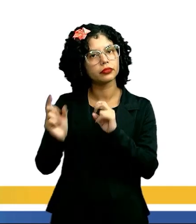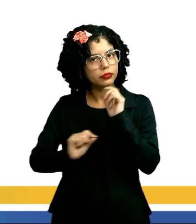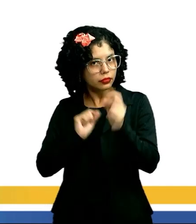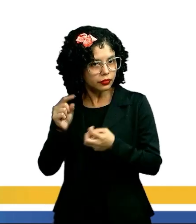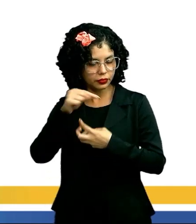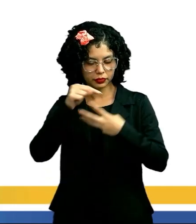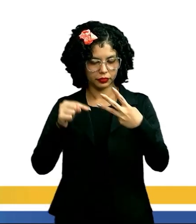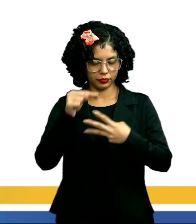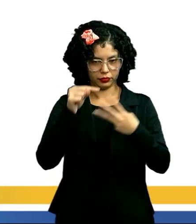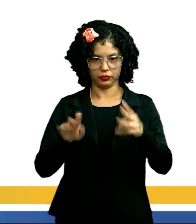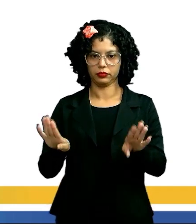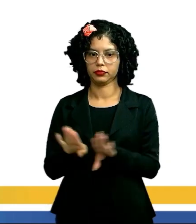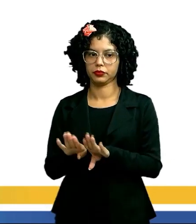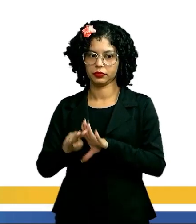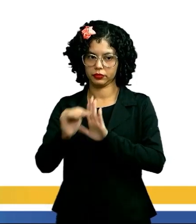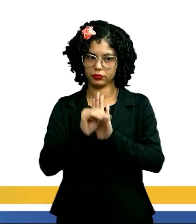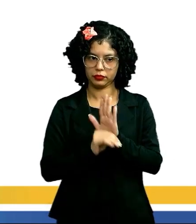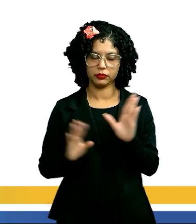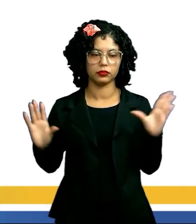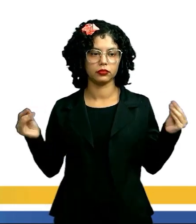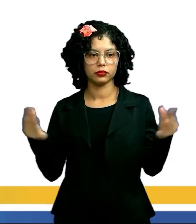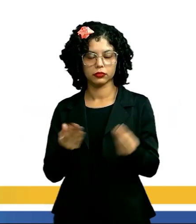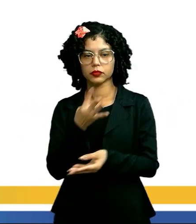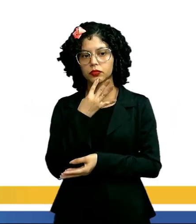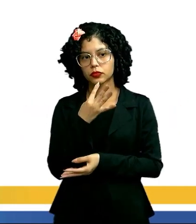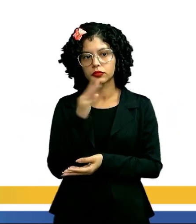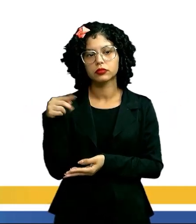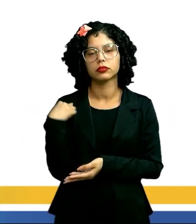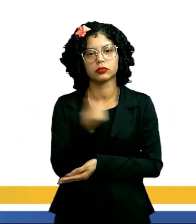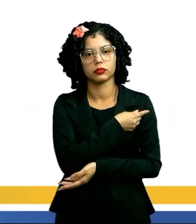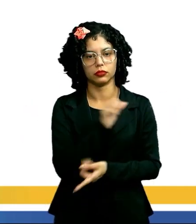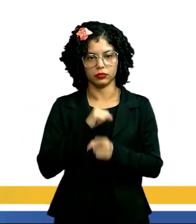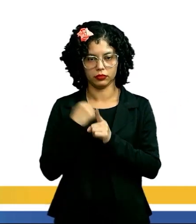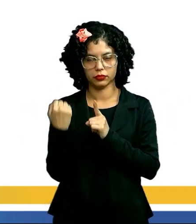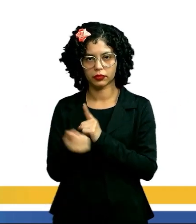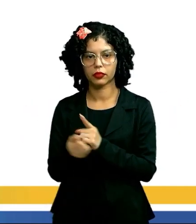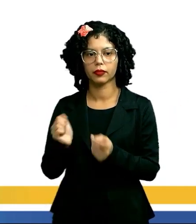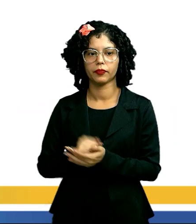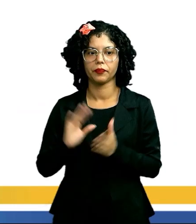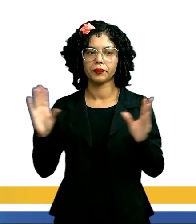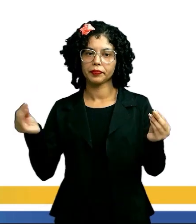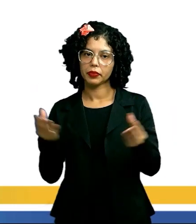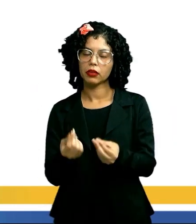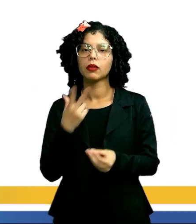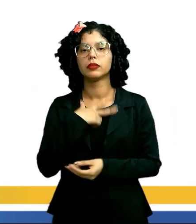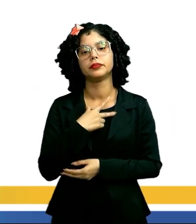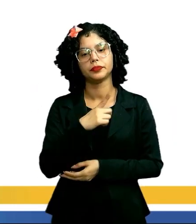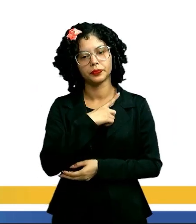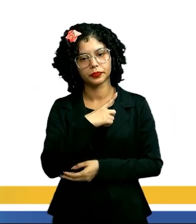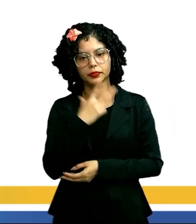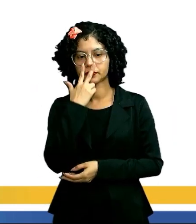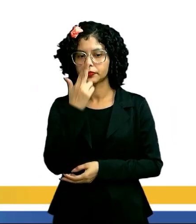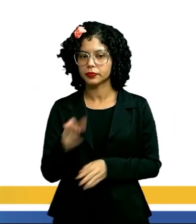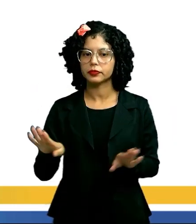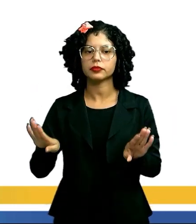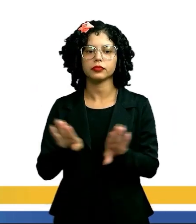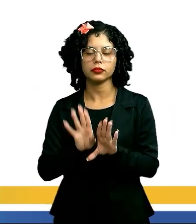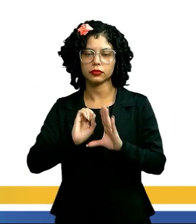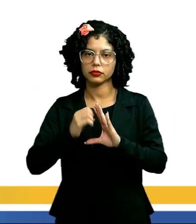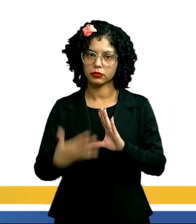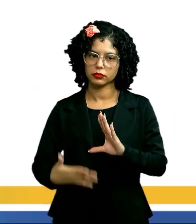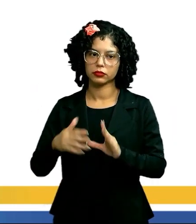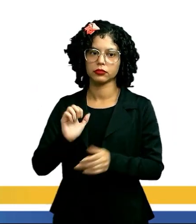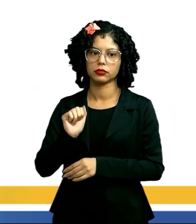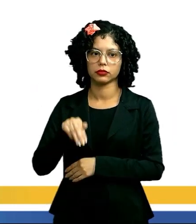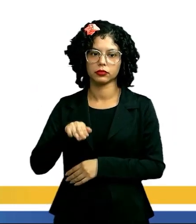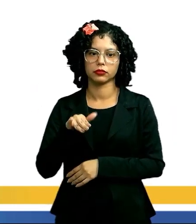esses 3 componentes, nessas 3 substâncias extremamente conhecidas na nossa sociedade, são substâncias que apresentam características das